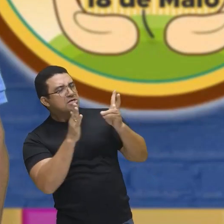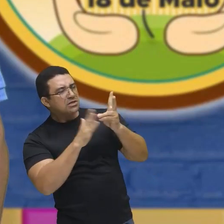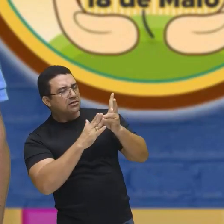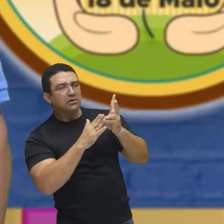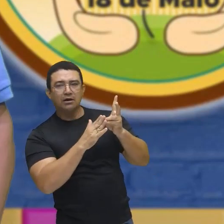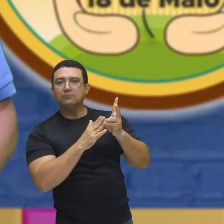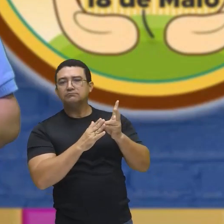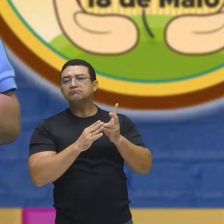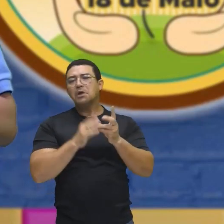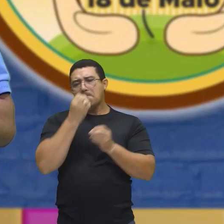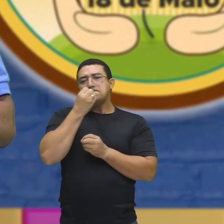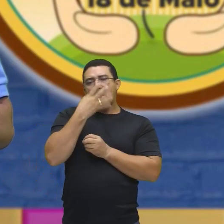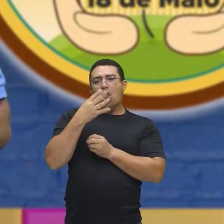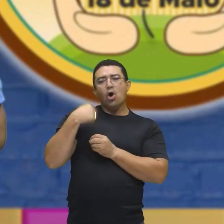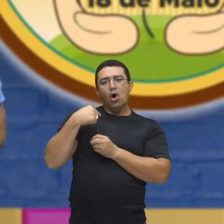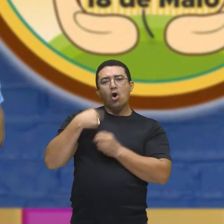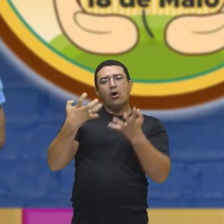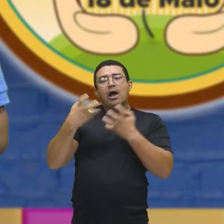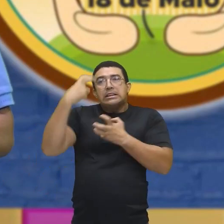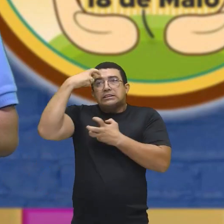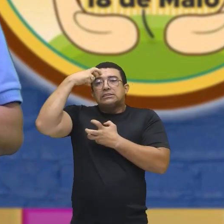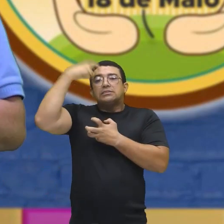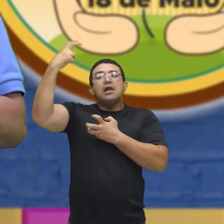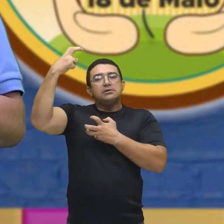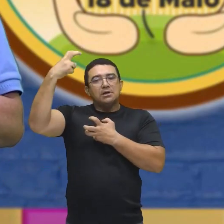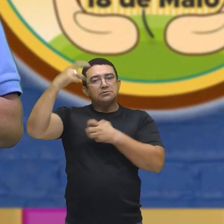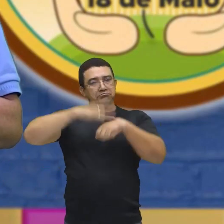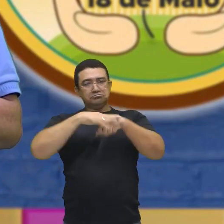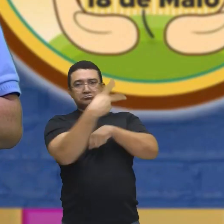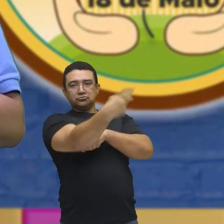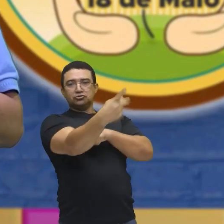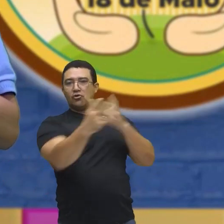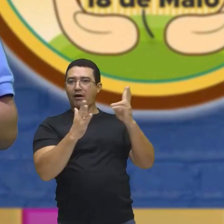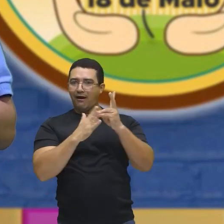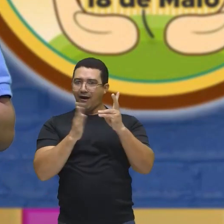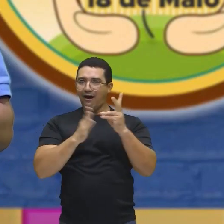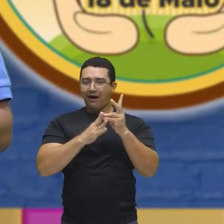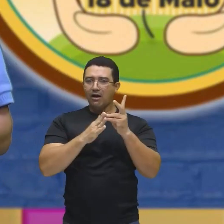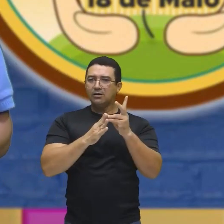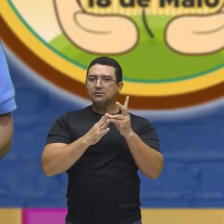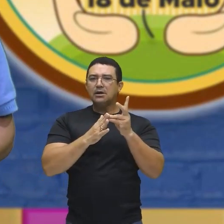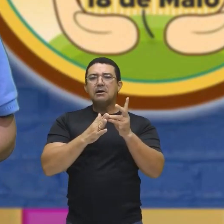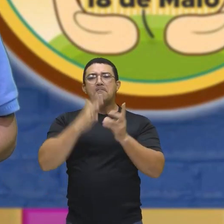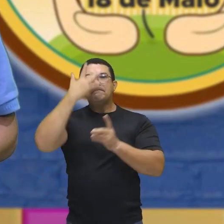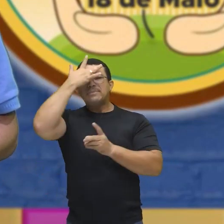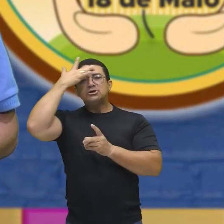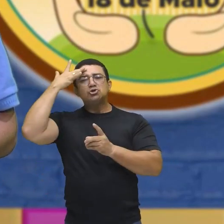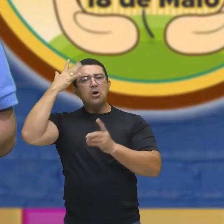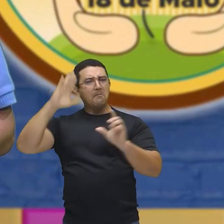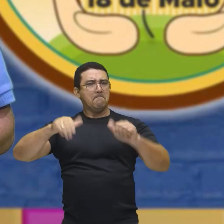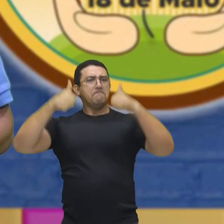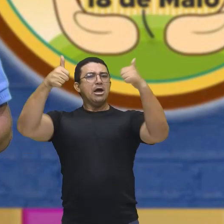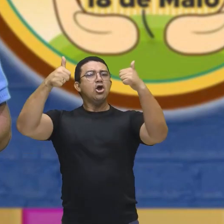deles, porque não tem ninguém melhor, não tem, vamos dizer, pessoas melhores que os indígenas, de demonstrar